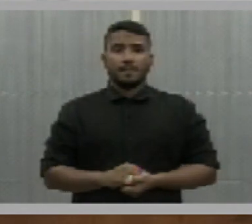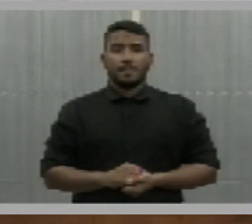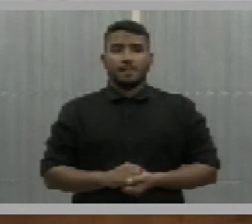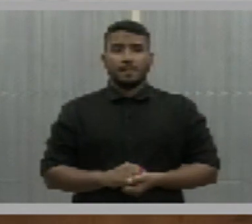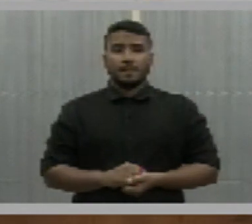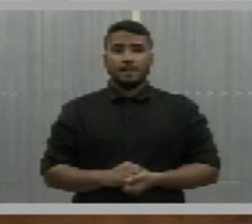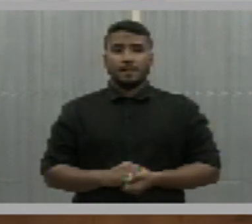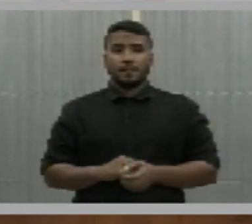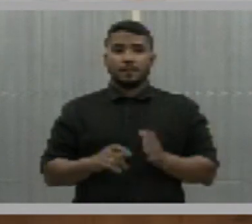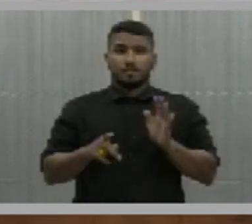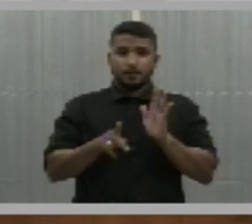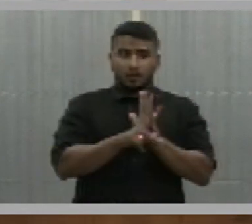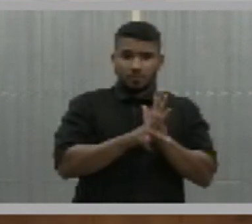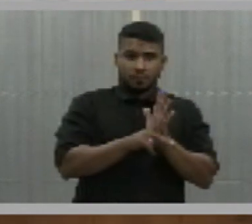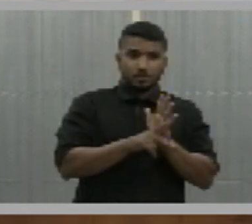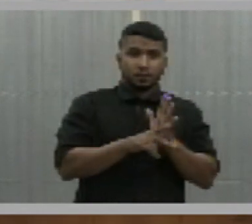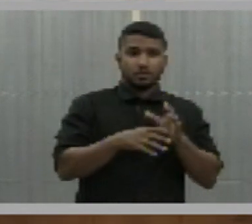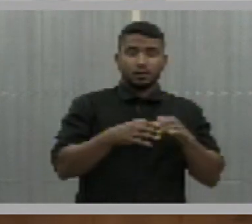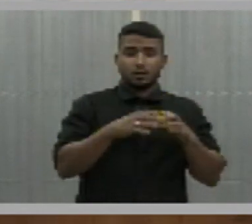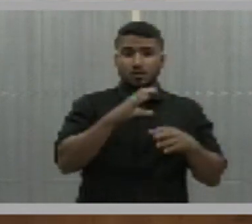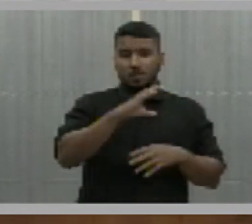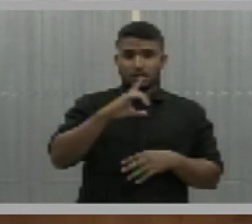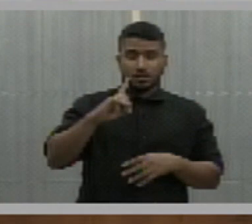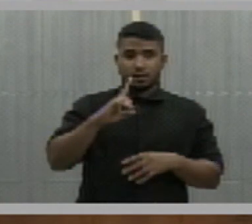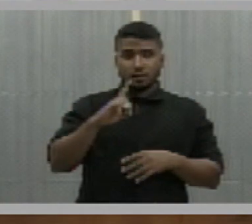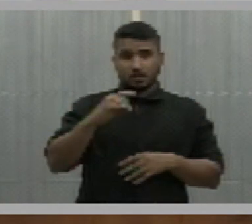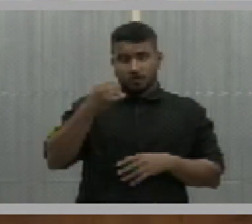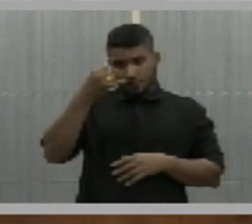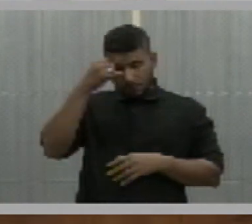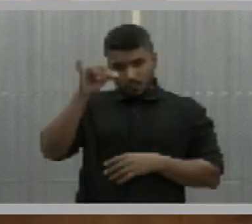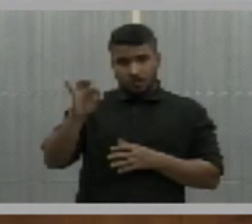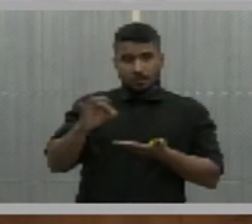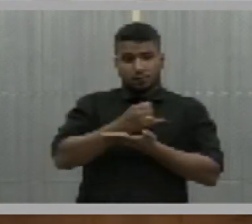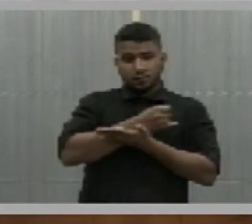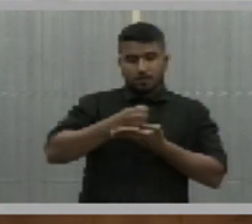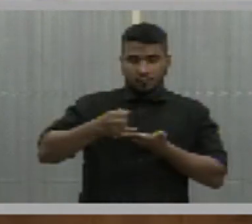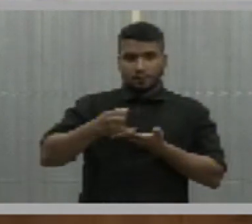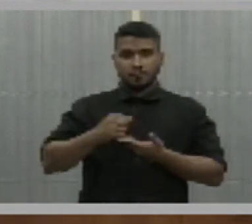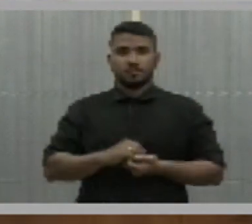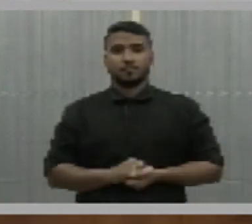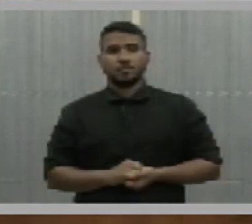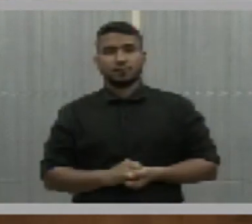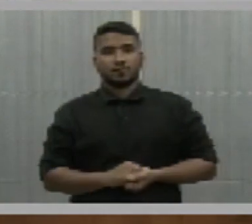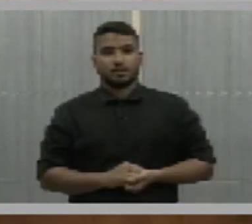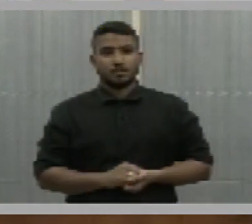do órgão Coordenação de Enfrentamento às Drogas.